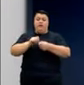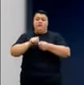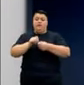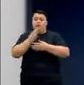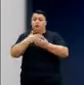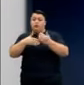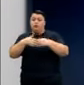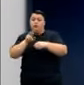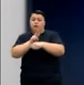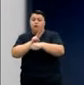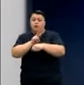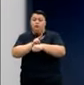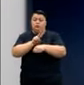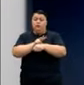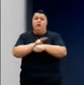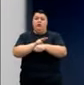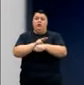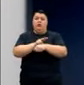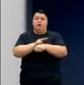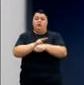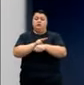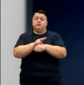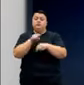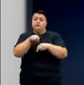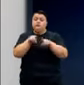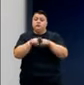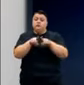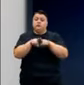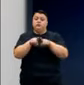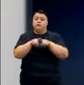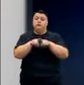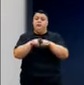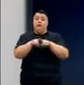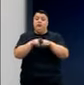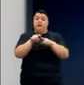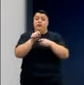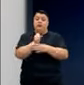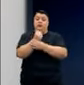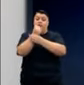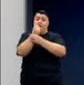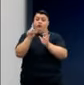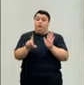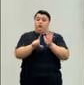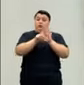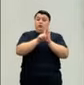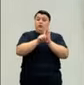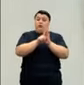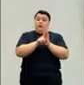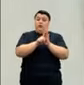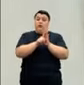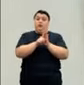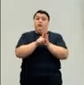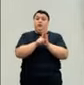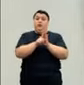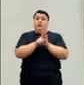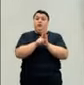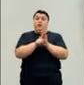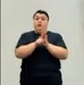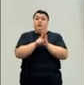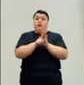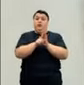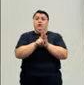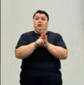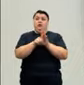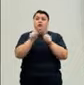os cuidados de reconstituição, e isso também é amparado por lei, né, é amparado e obrigatório por lei, reconstituir direitinho